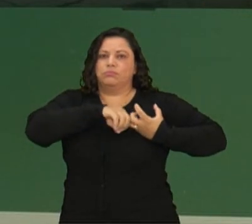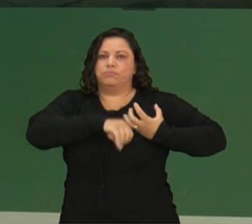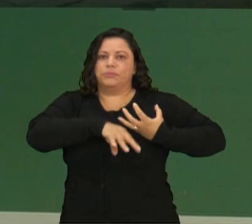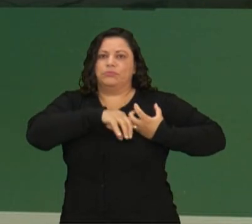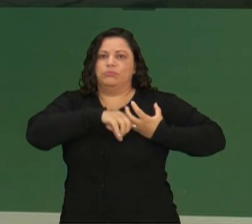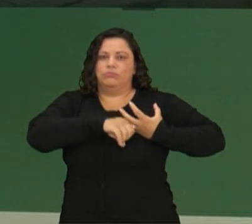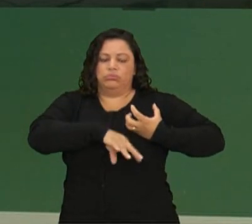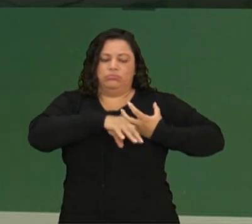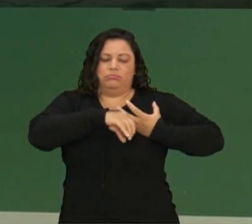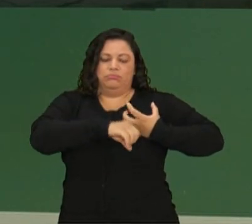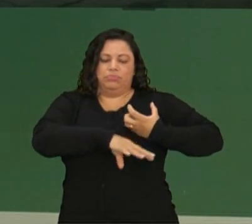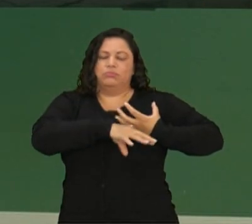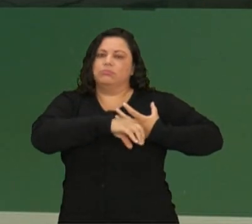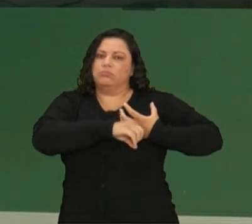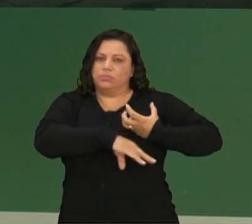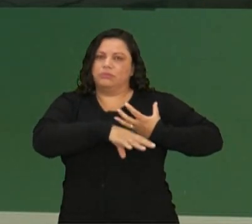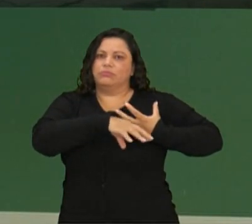bomba.